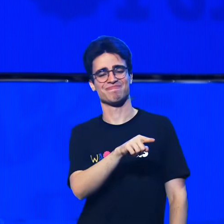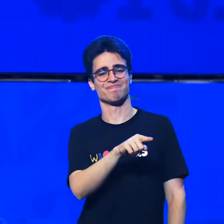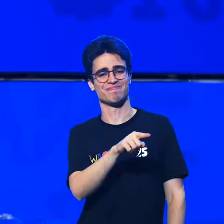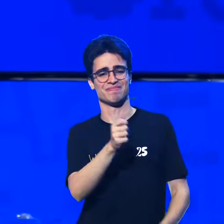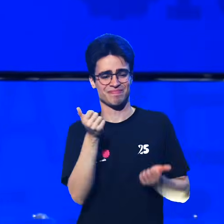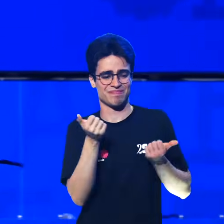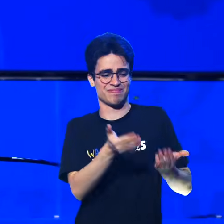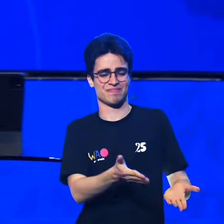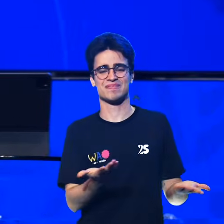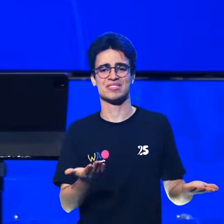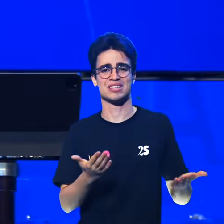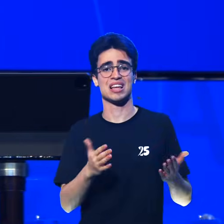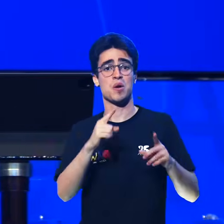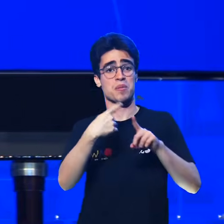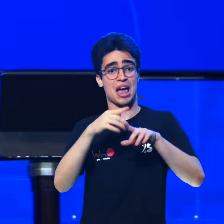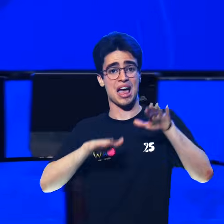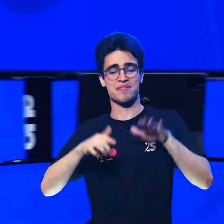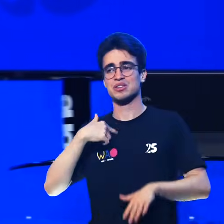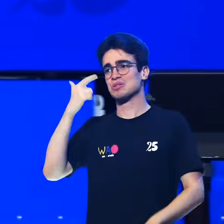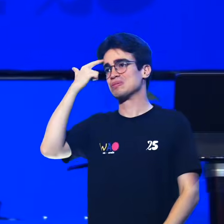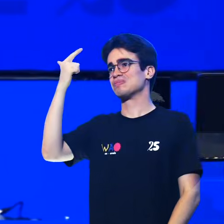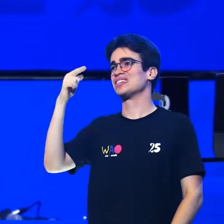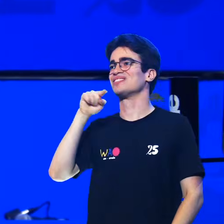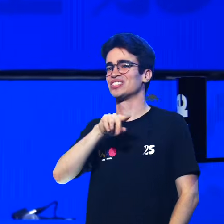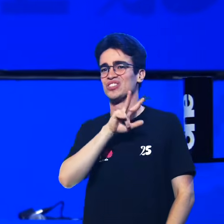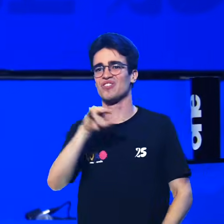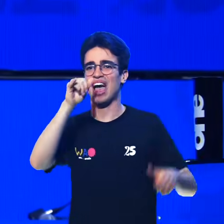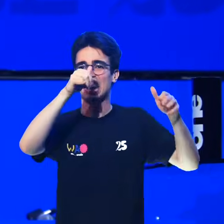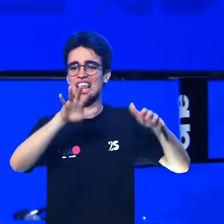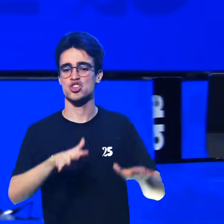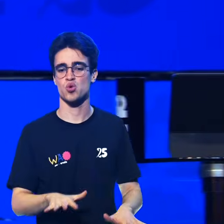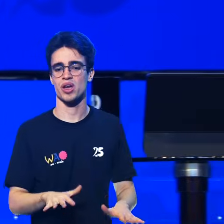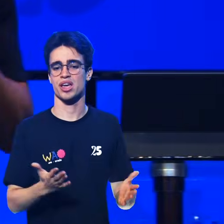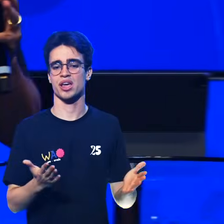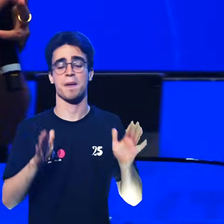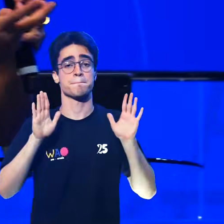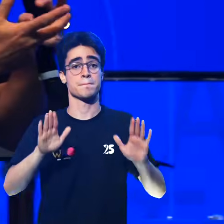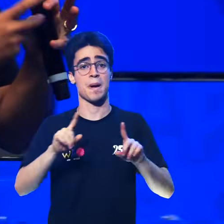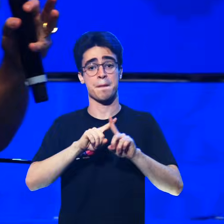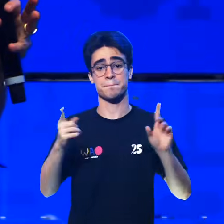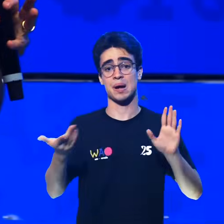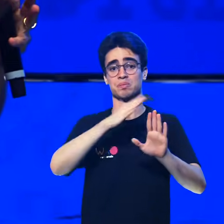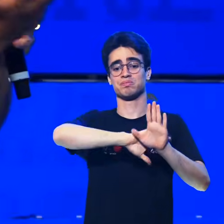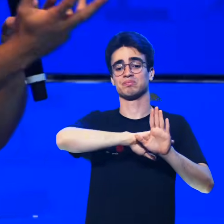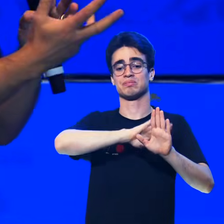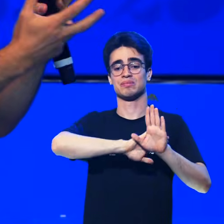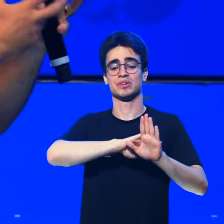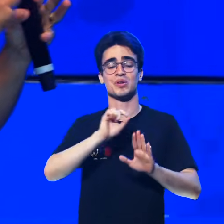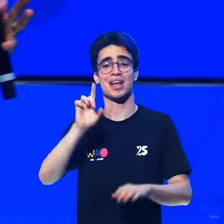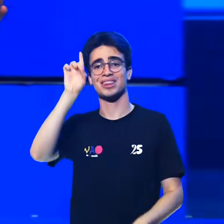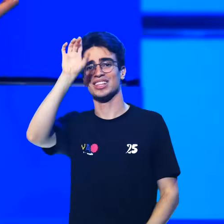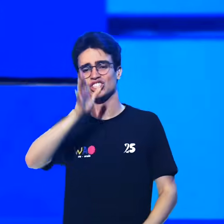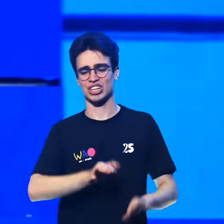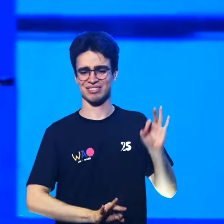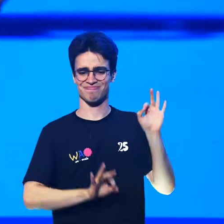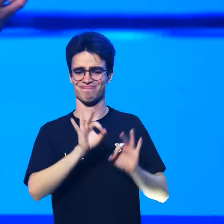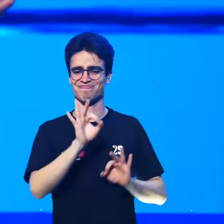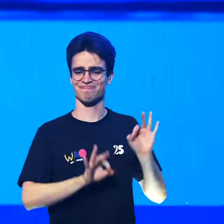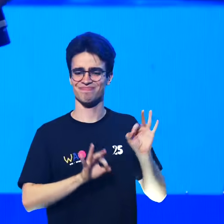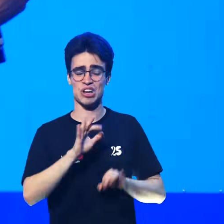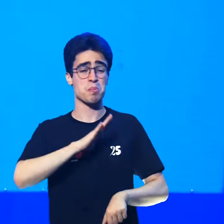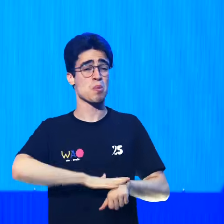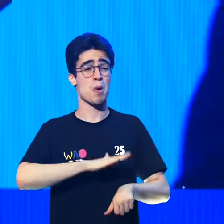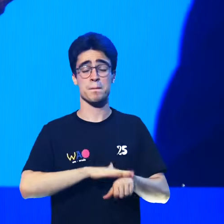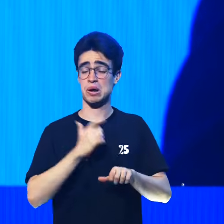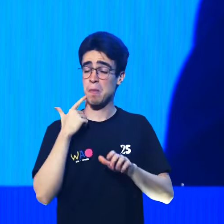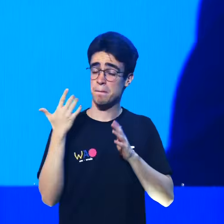Tudo que a gente pensa é que o movimento vai destruir, mas na verdade tem algo por trás que Deus está trabalhando até na perda,